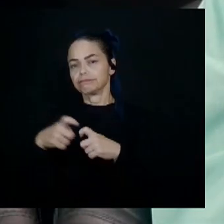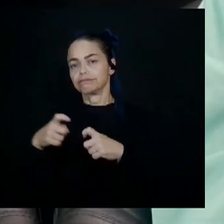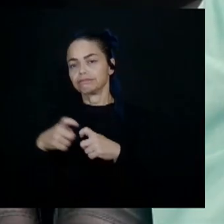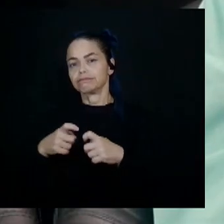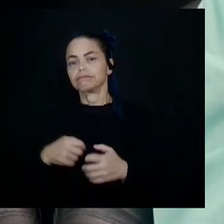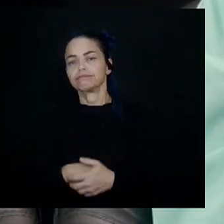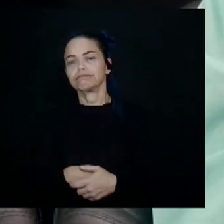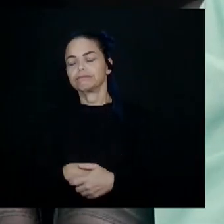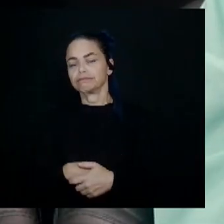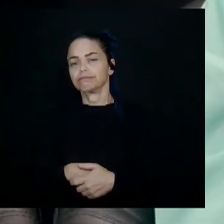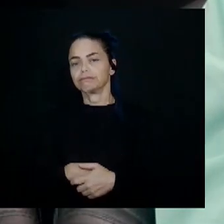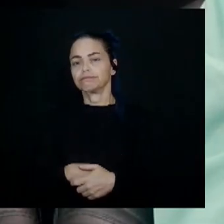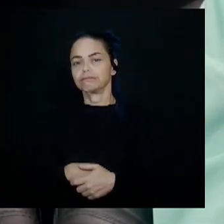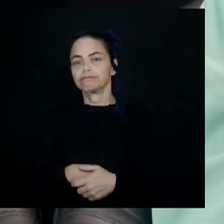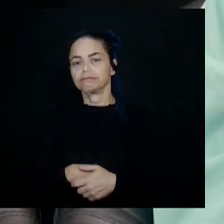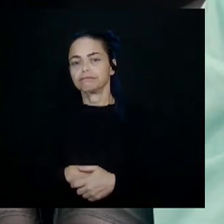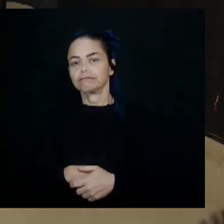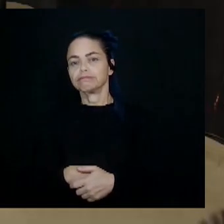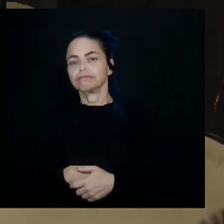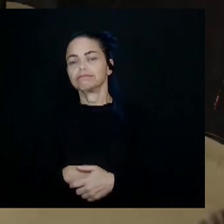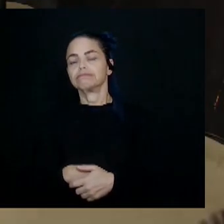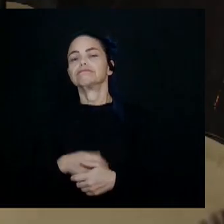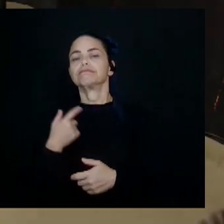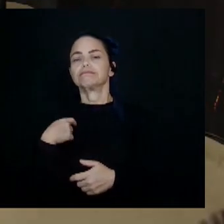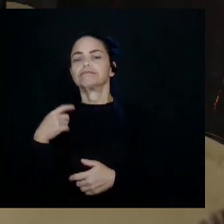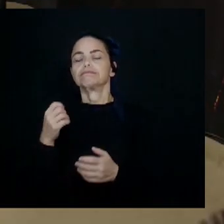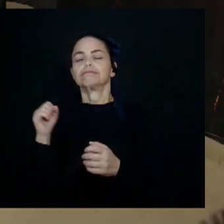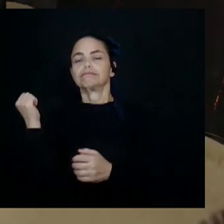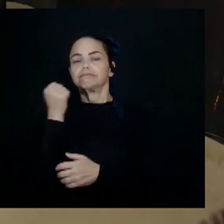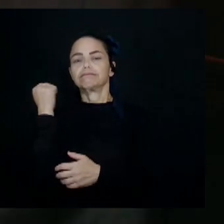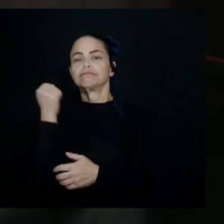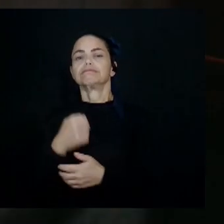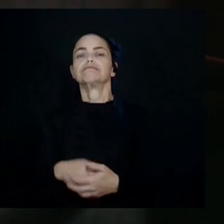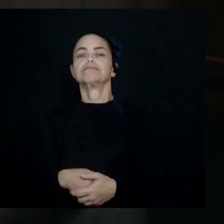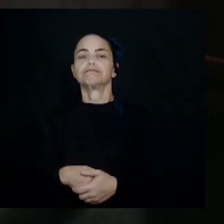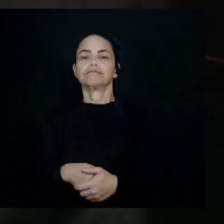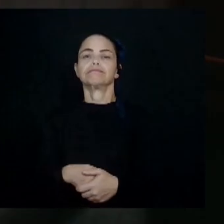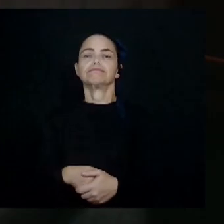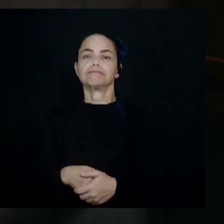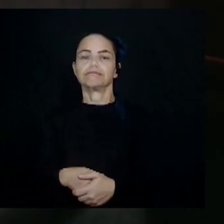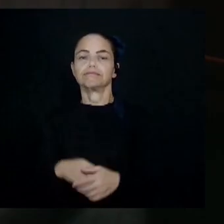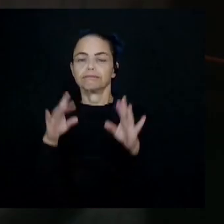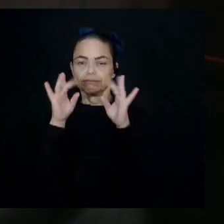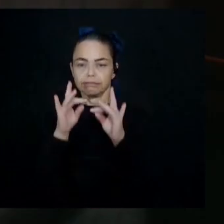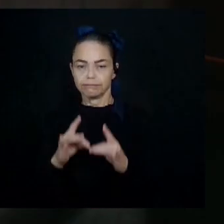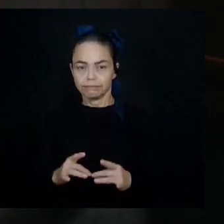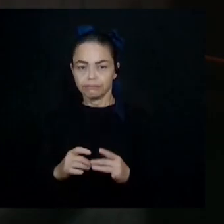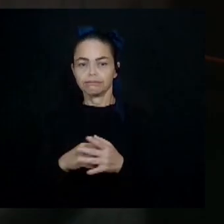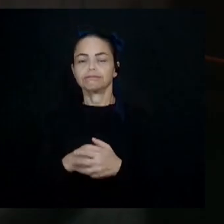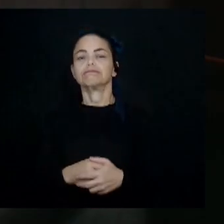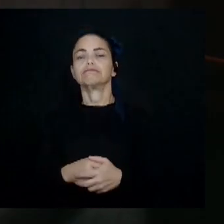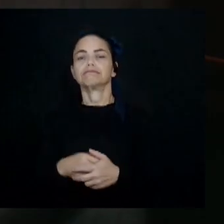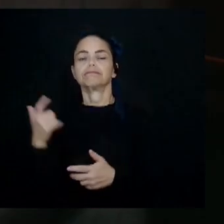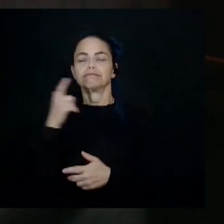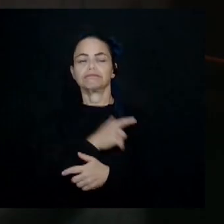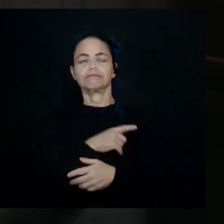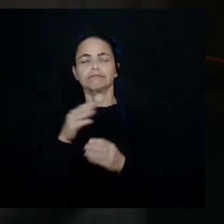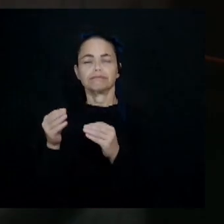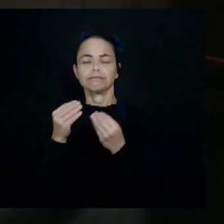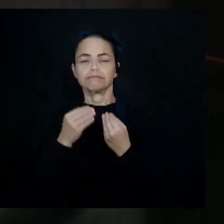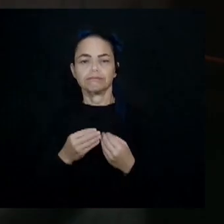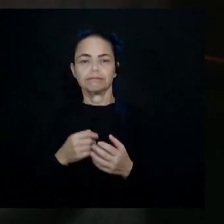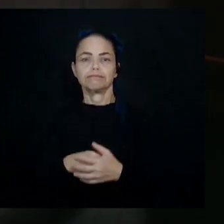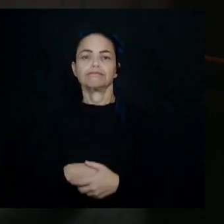mais complexo, mais grave. Quantos detalhes a gente conseguiu trazer